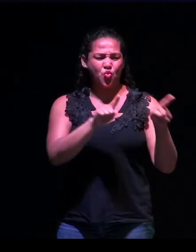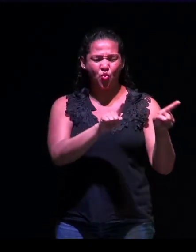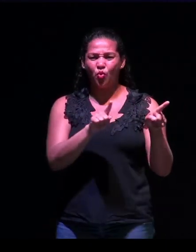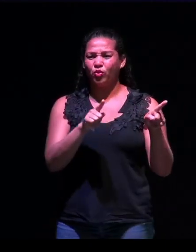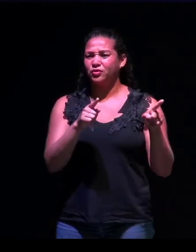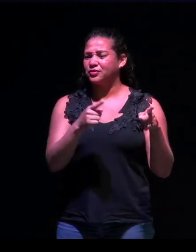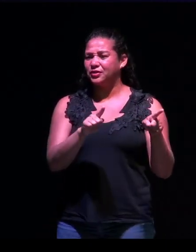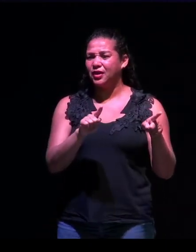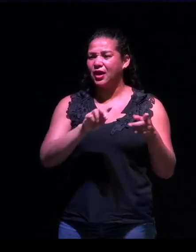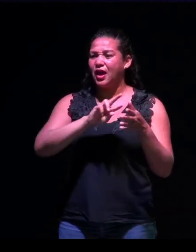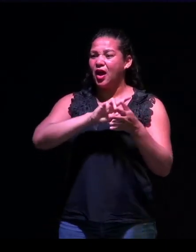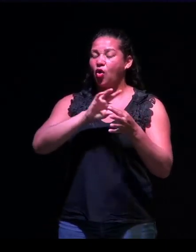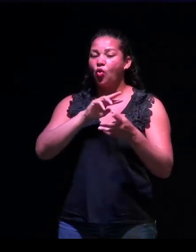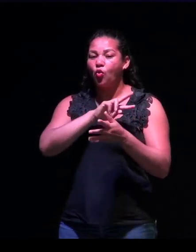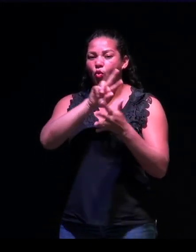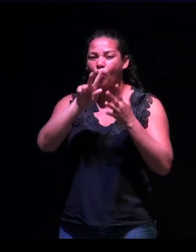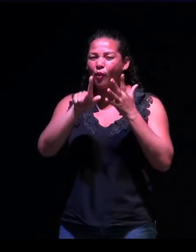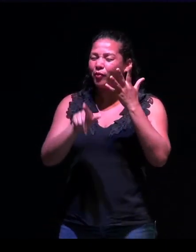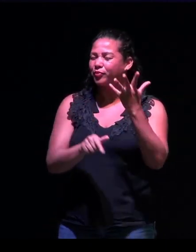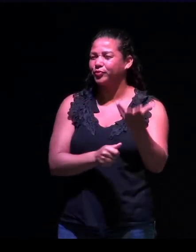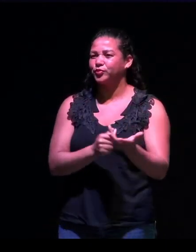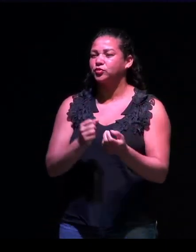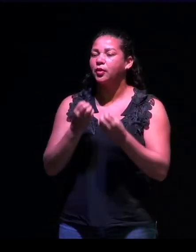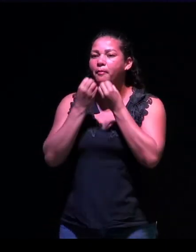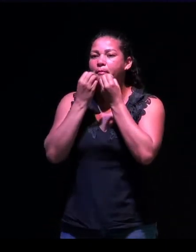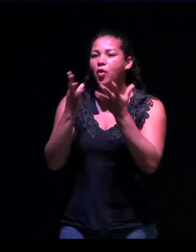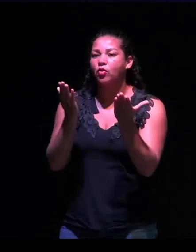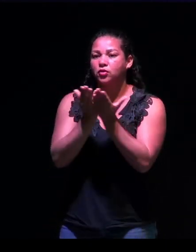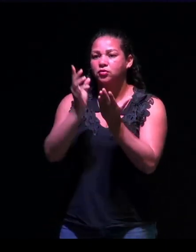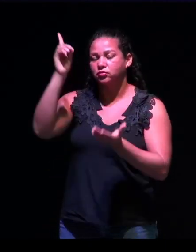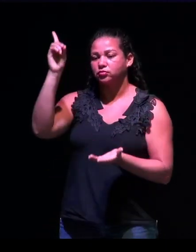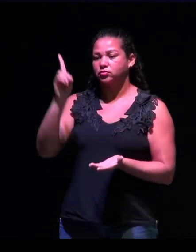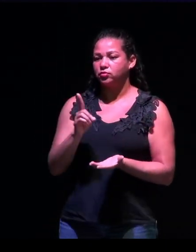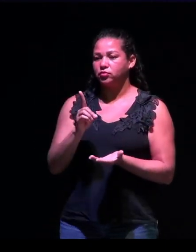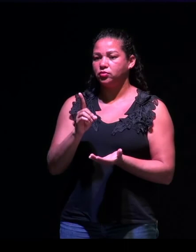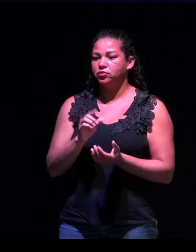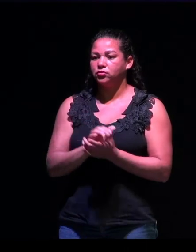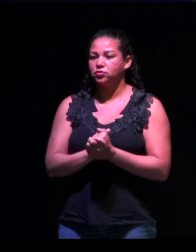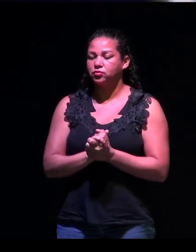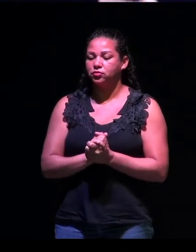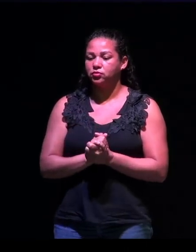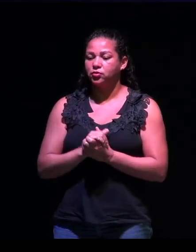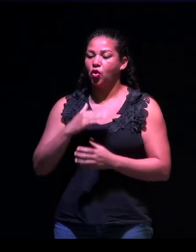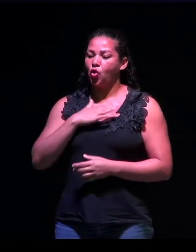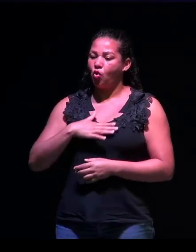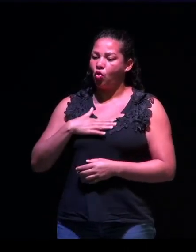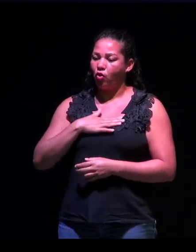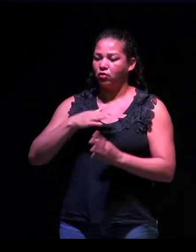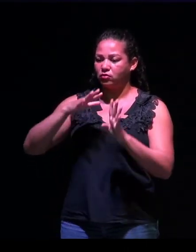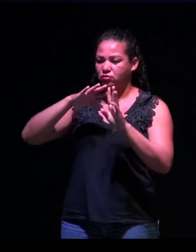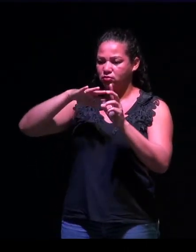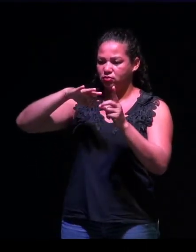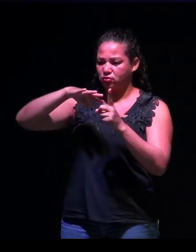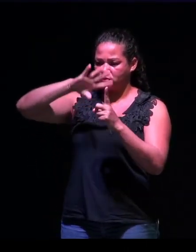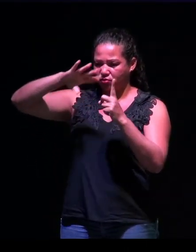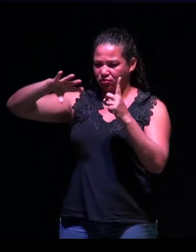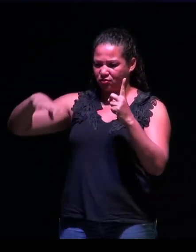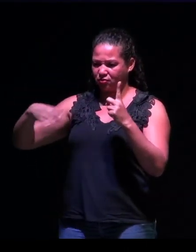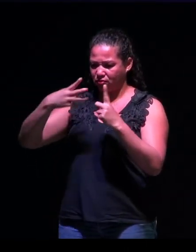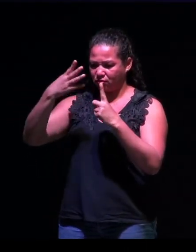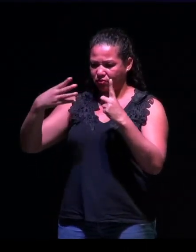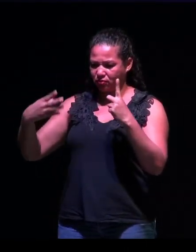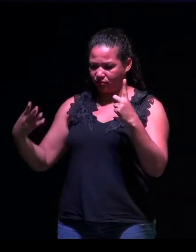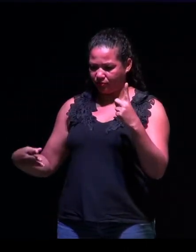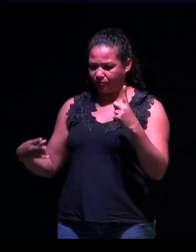homossexualismo, é a favor do aborto, é a favor da roubalheira. Então não dá para ser assim mais. Está na hora da igreja ouvir